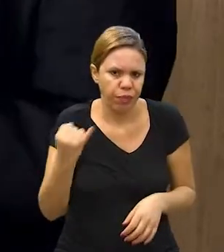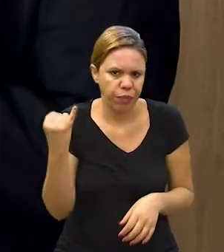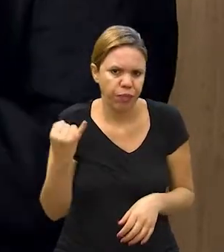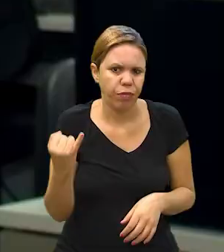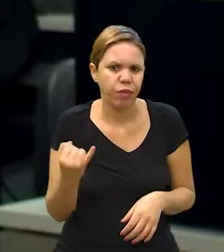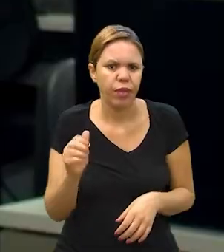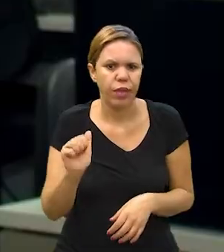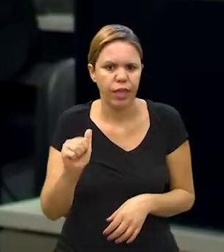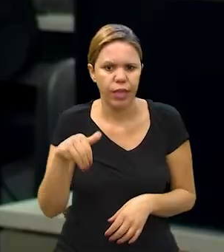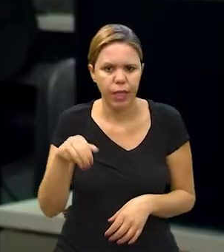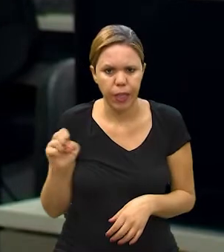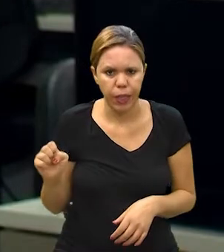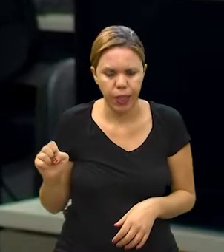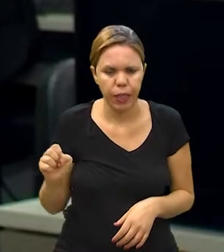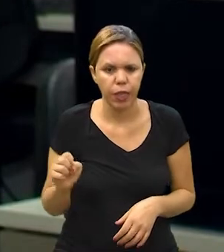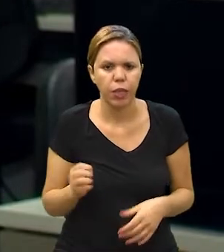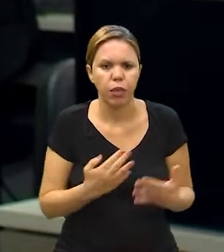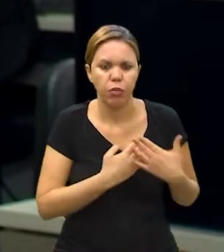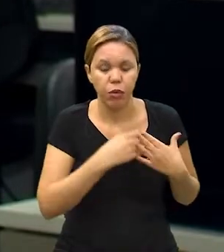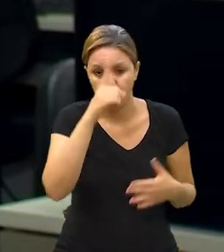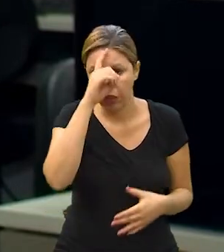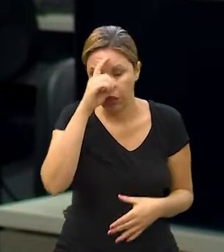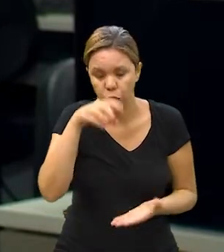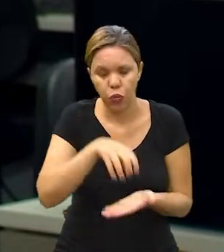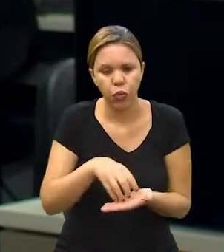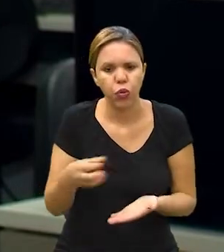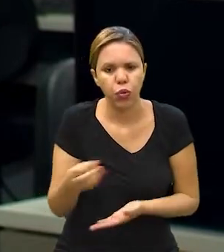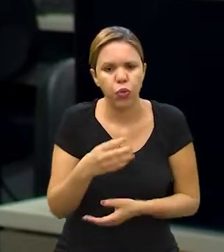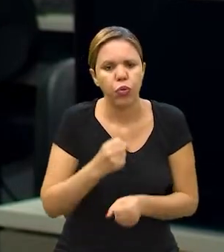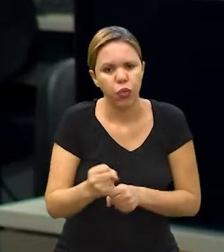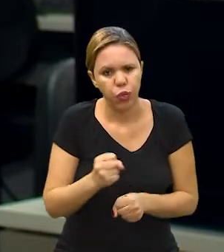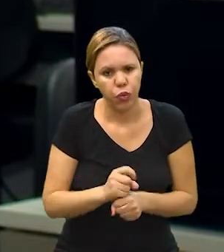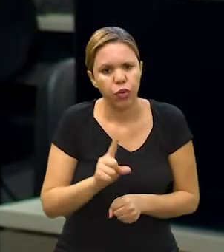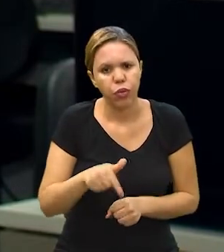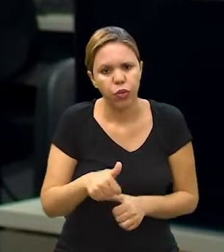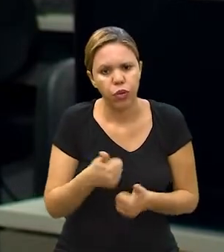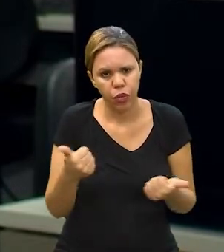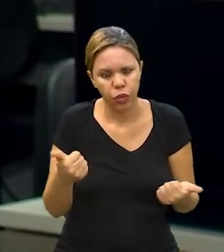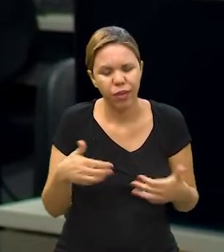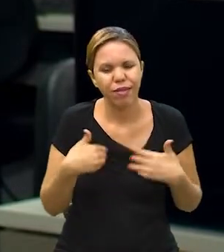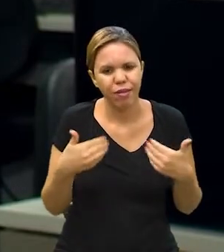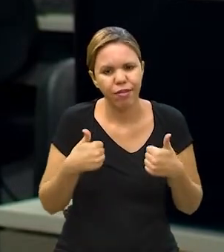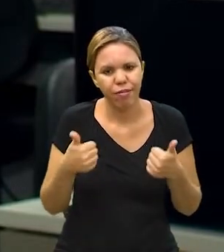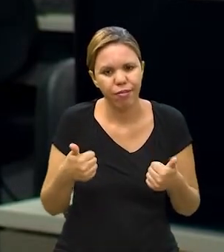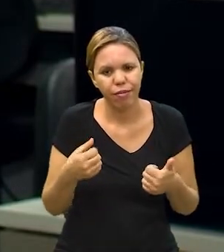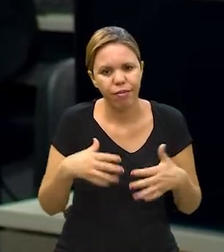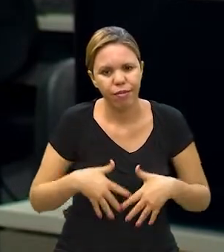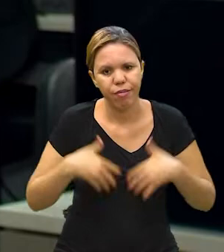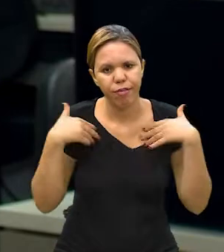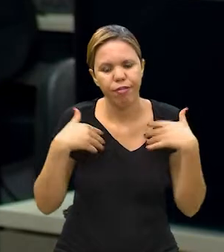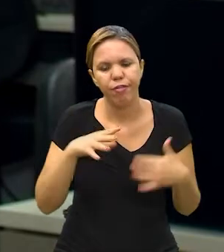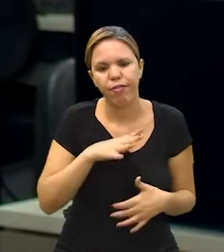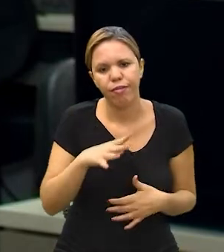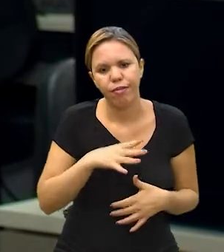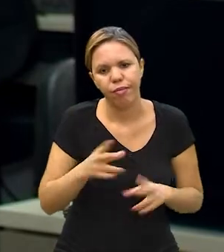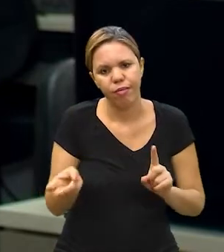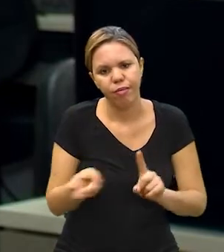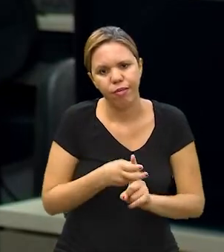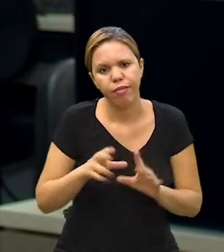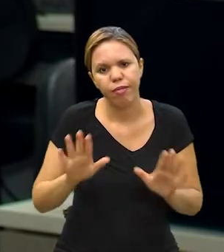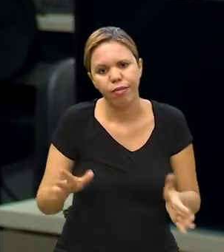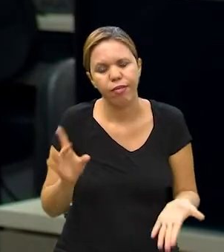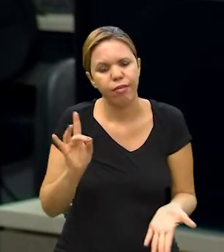a AME, os novos centros de saúde que foram reformados ou construídos. Tudo isso é motivo de muita alegria e muito orgulho para a cidade e para o SUS.